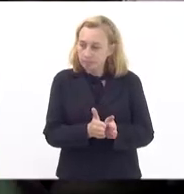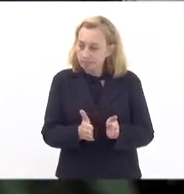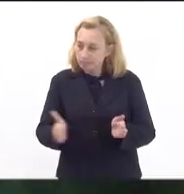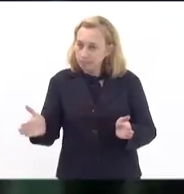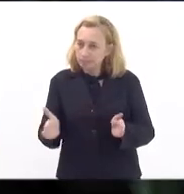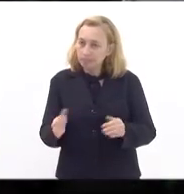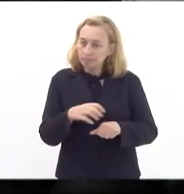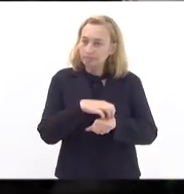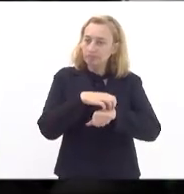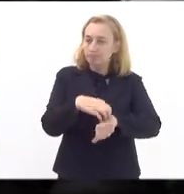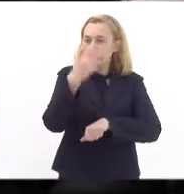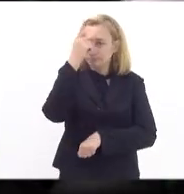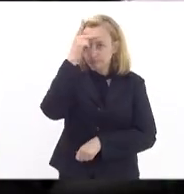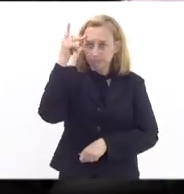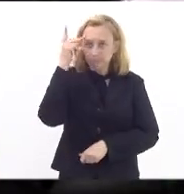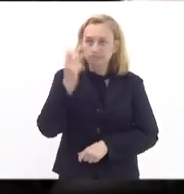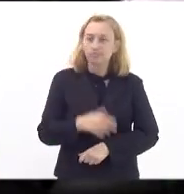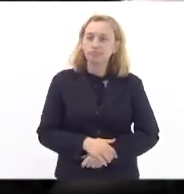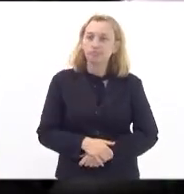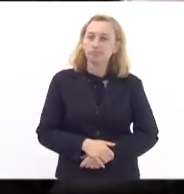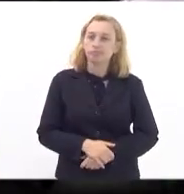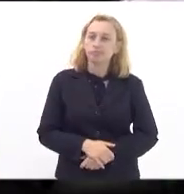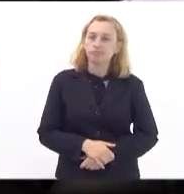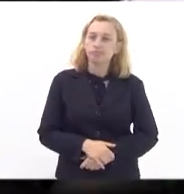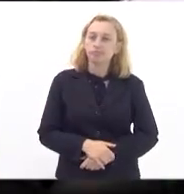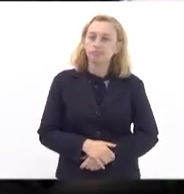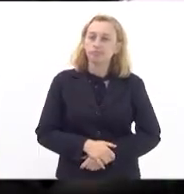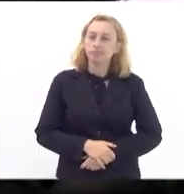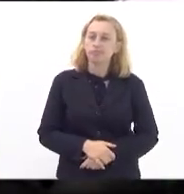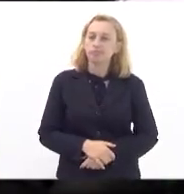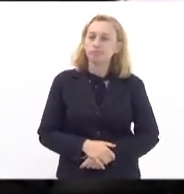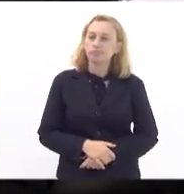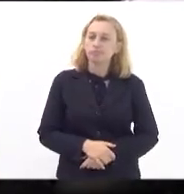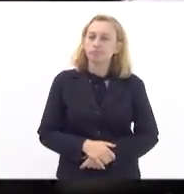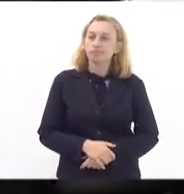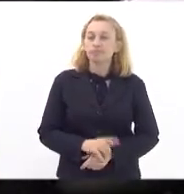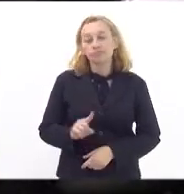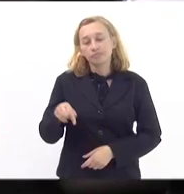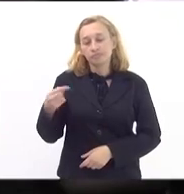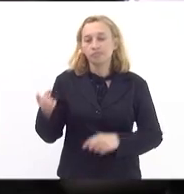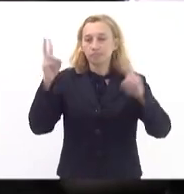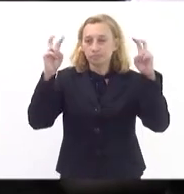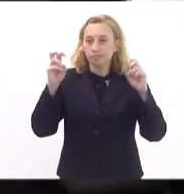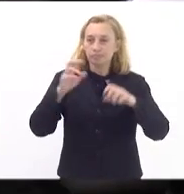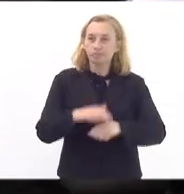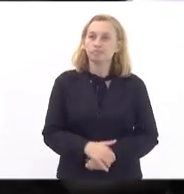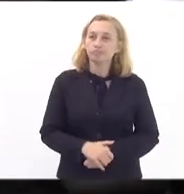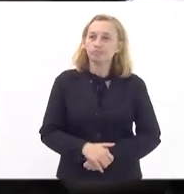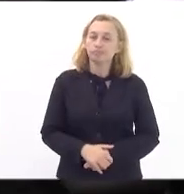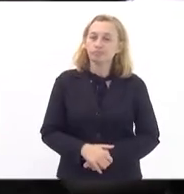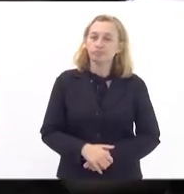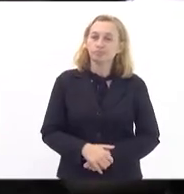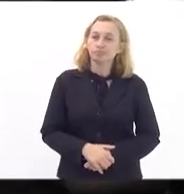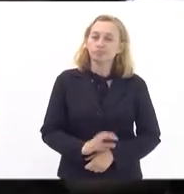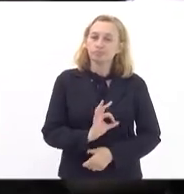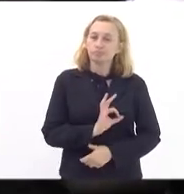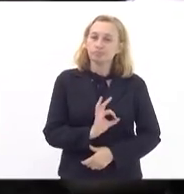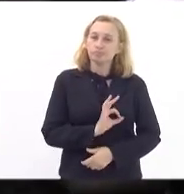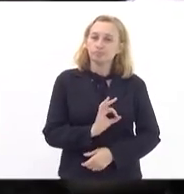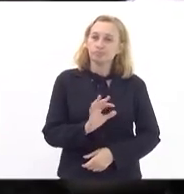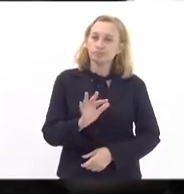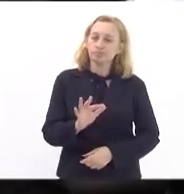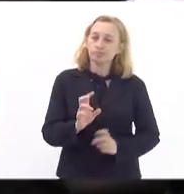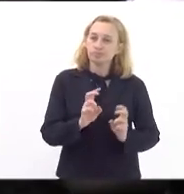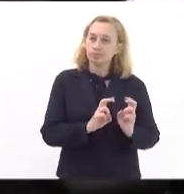transporte de passageiro e bota só transporte de carga e a outra questão é a polícia